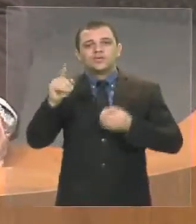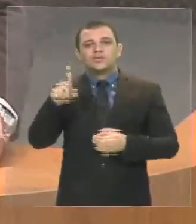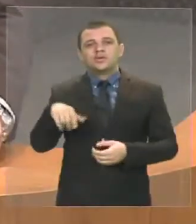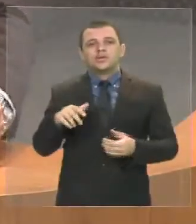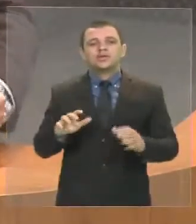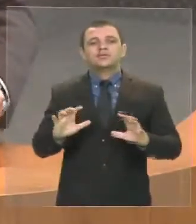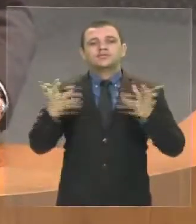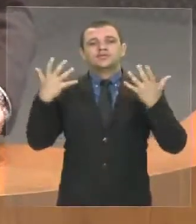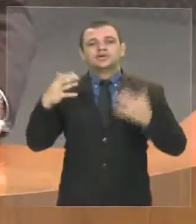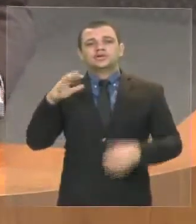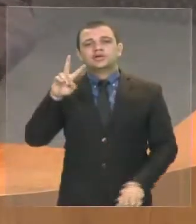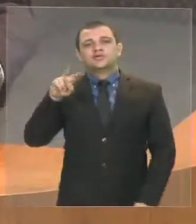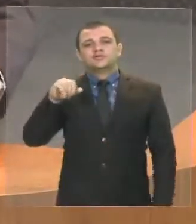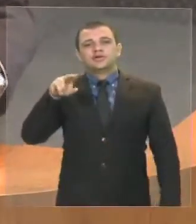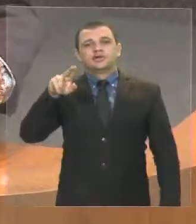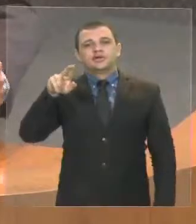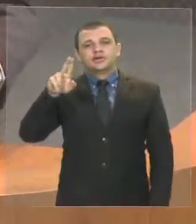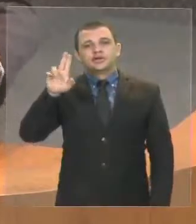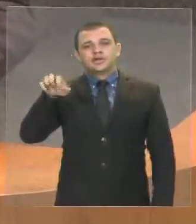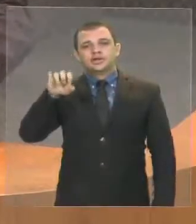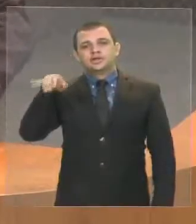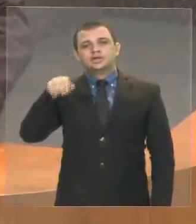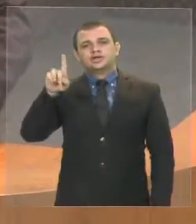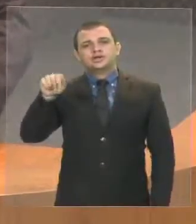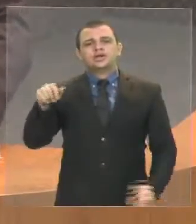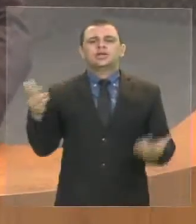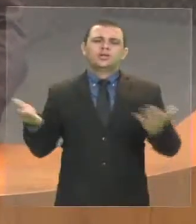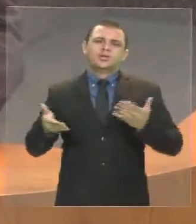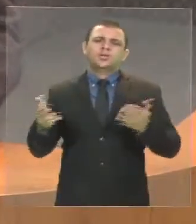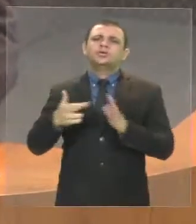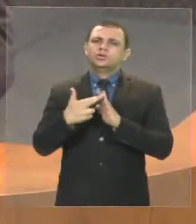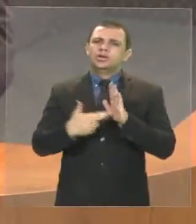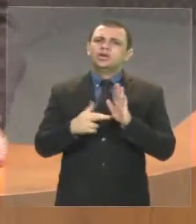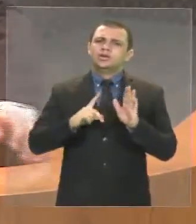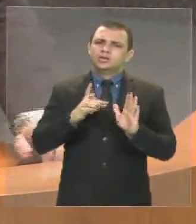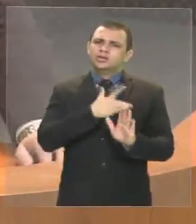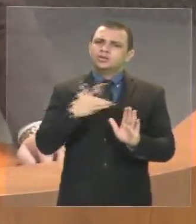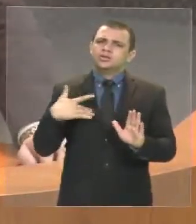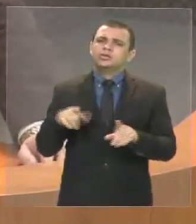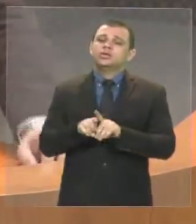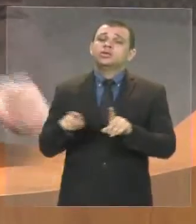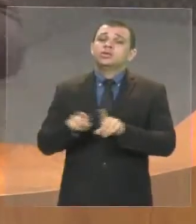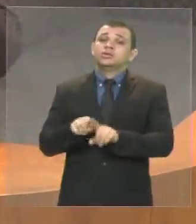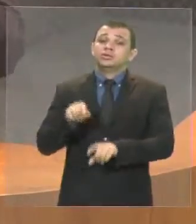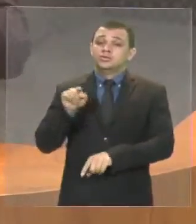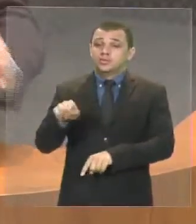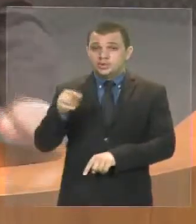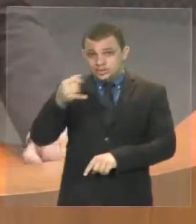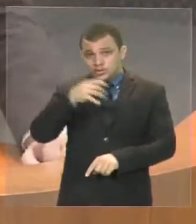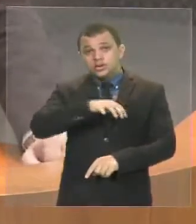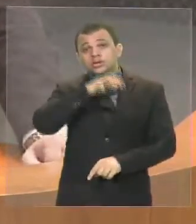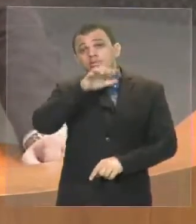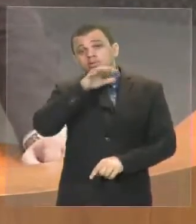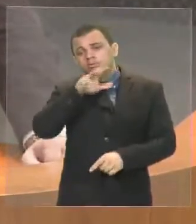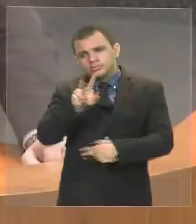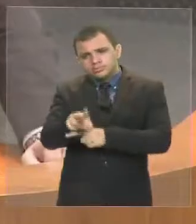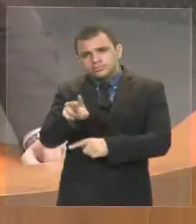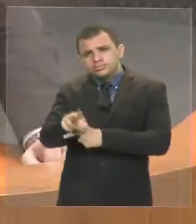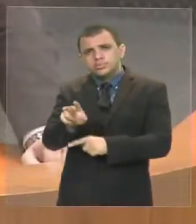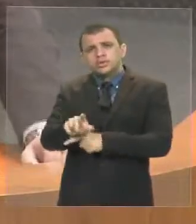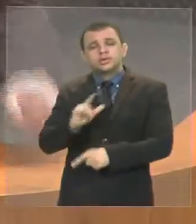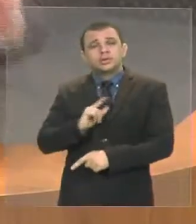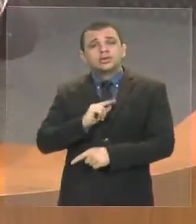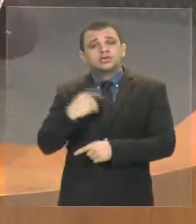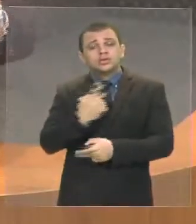regras, elas são bem salutares. E a proteção aos animais é muito importante. E isso a gente vê o cuidado que os